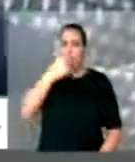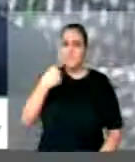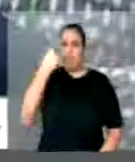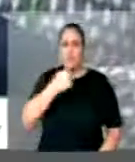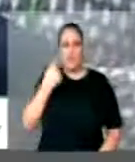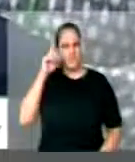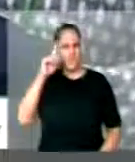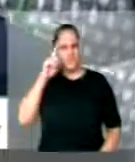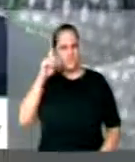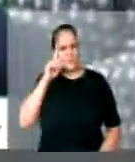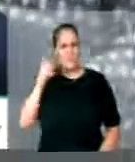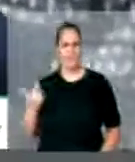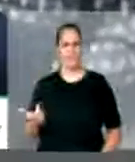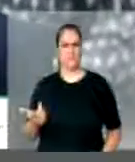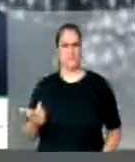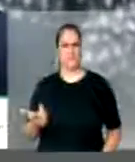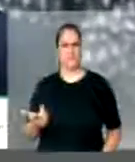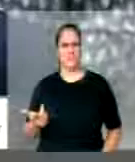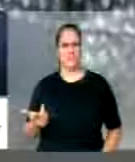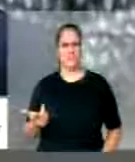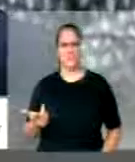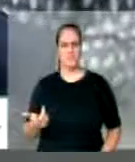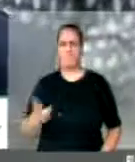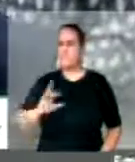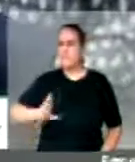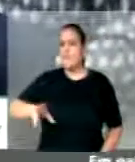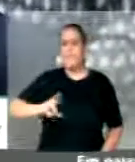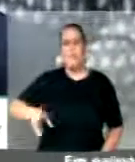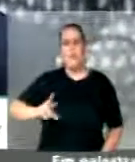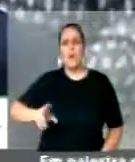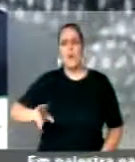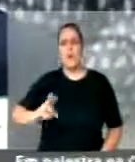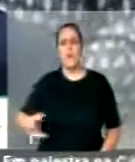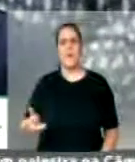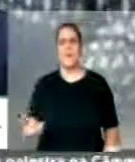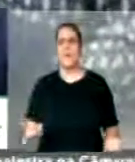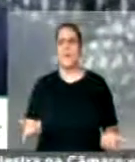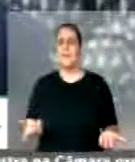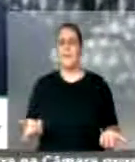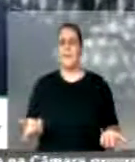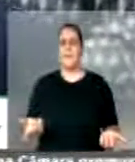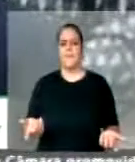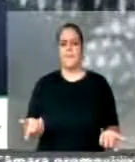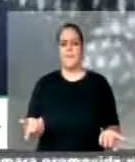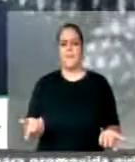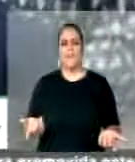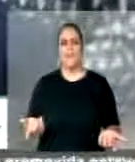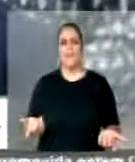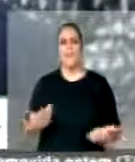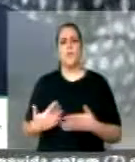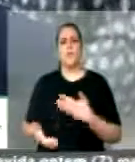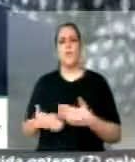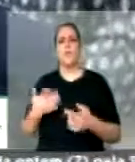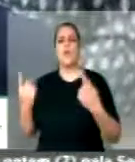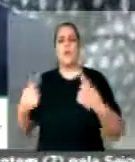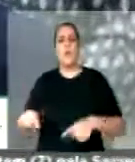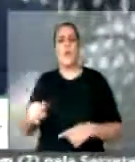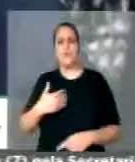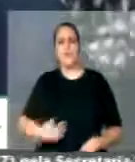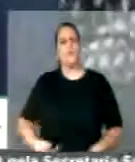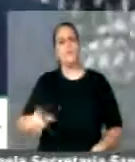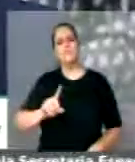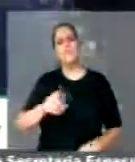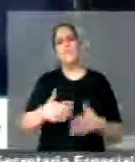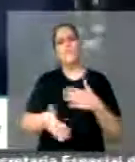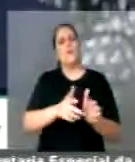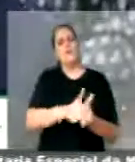Porque não são panfletos de esquerda. Basta entrar nos sites, no jornal Valor, que representa o pensamento econômico, a Folha de